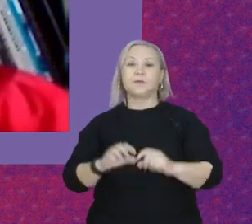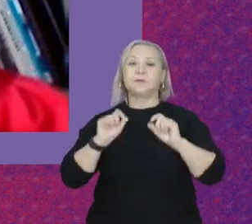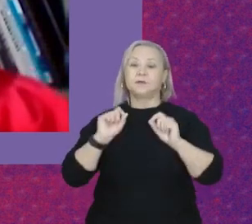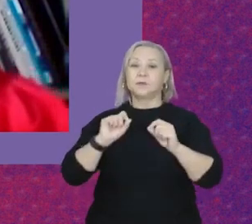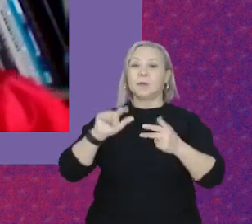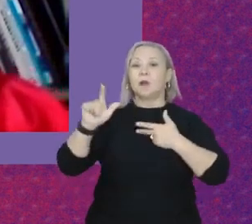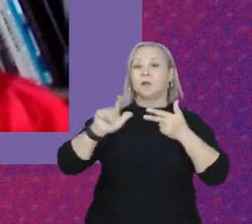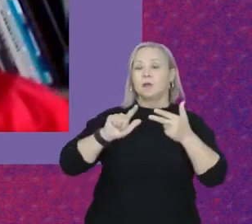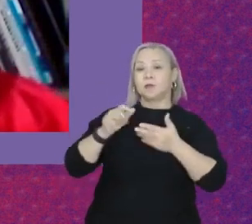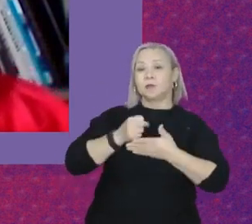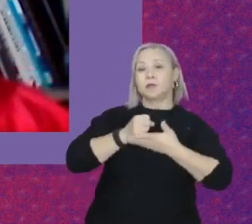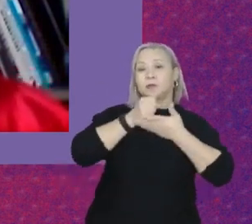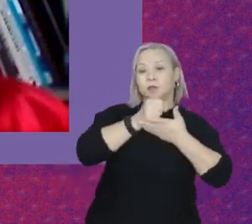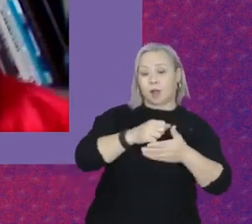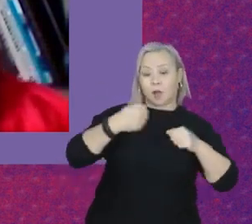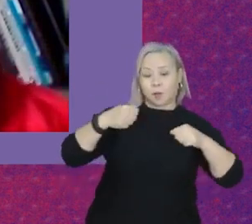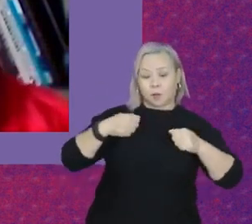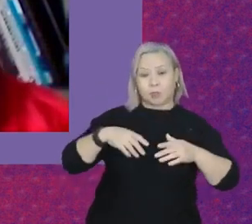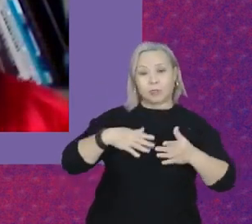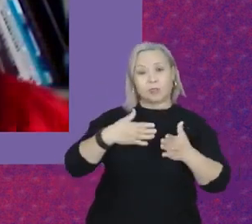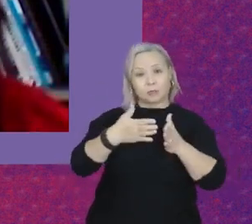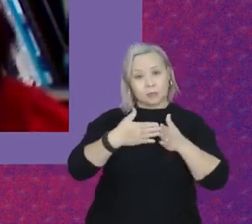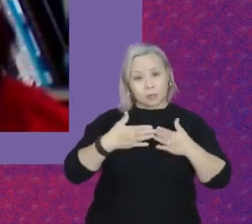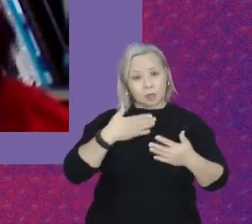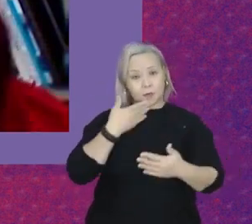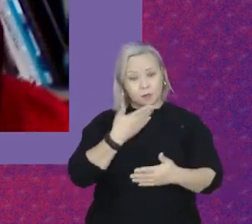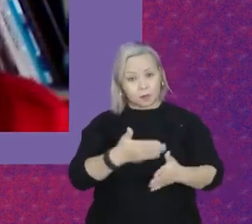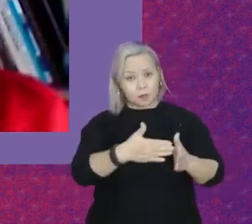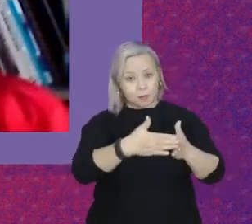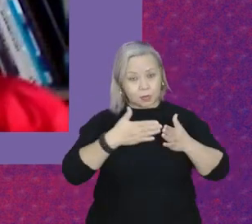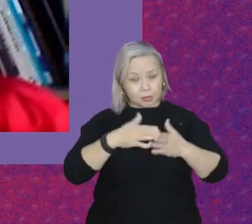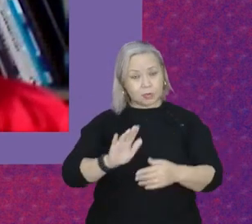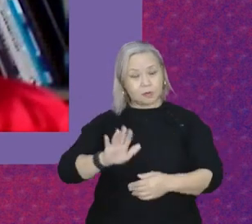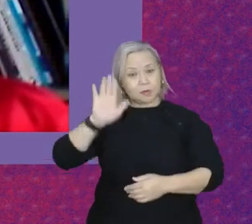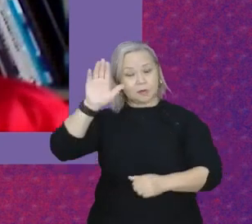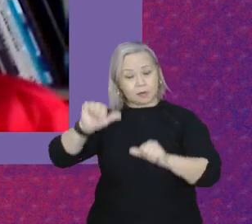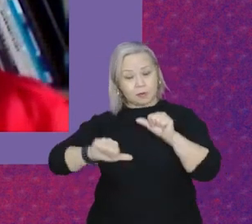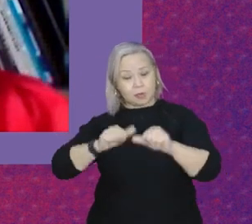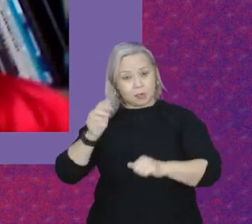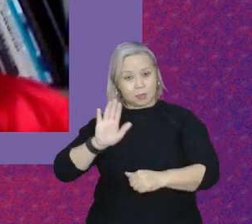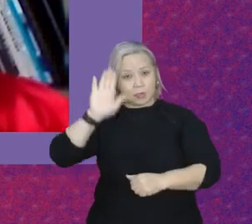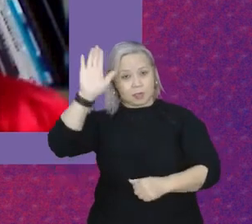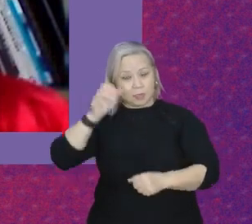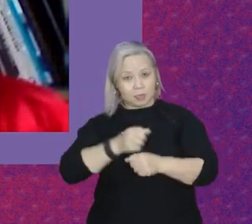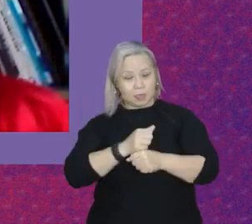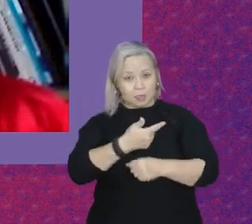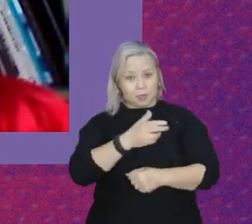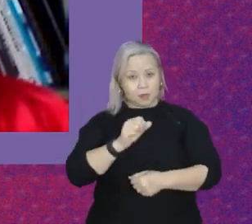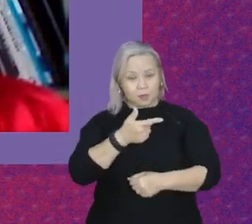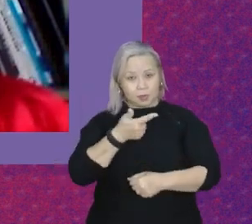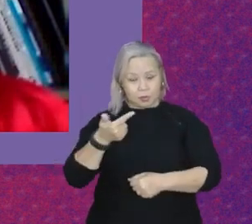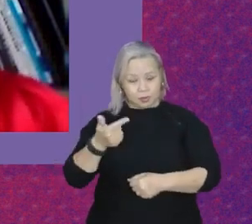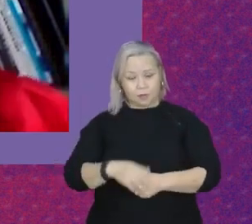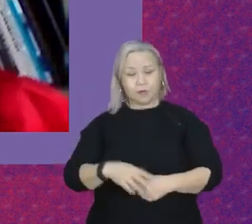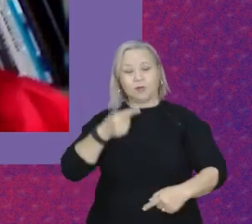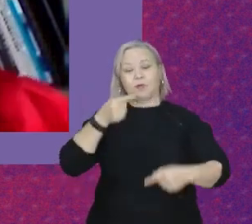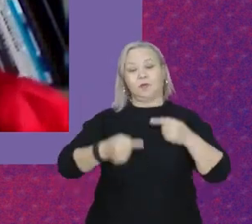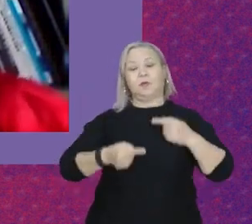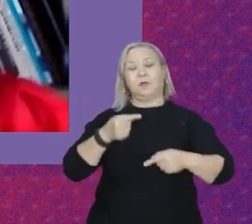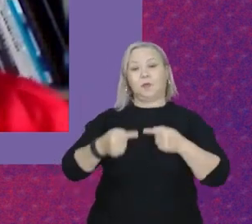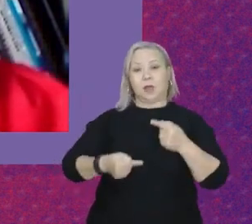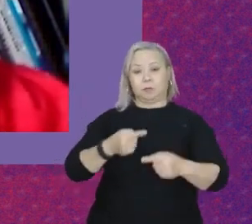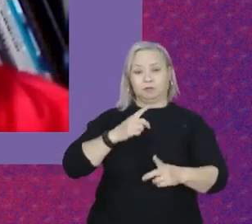para a gente reivindicar essa lei através das nossas candidaturas agora, de 2022, e os debates políticos durante o